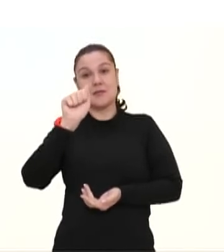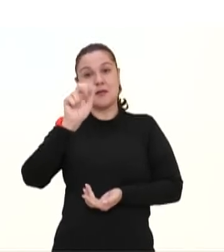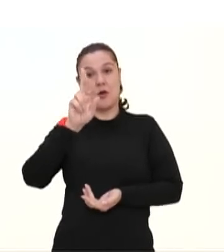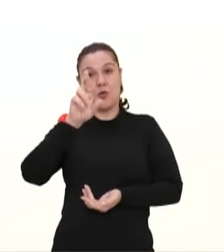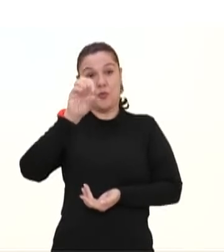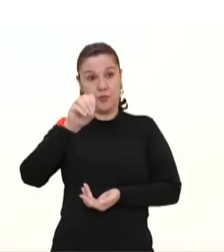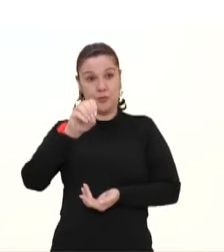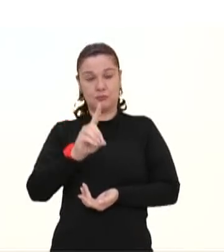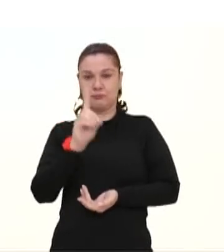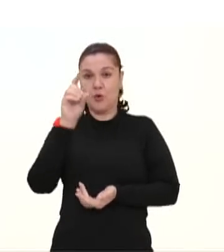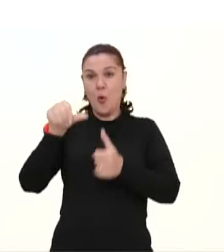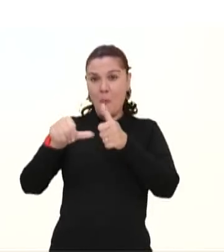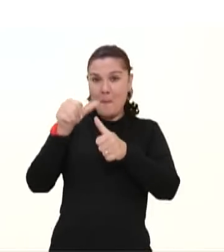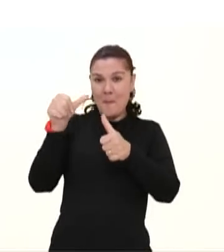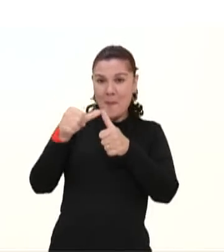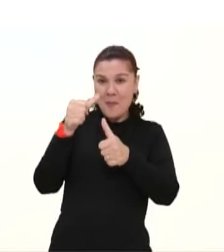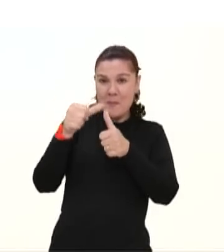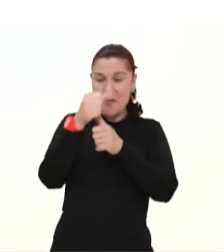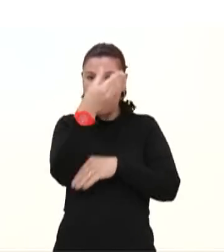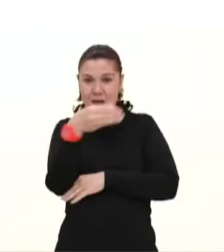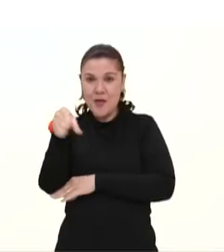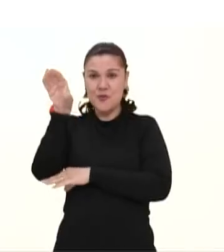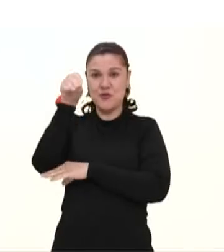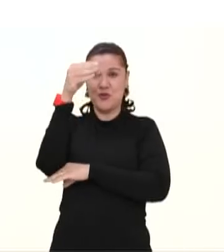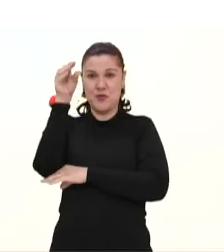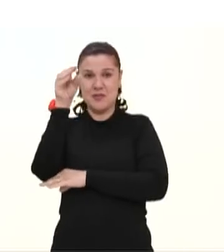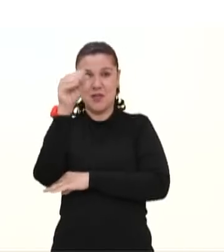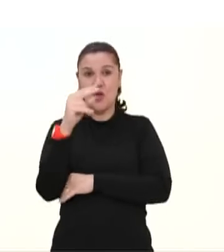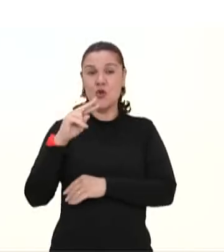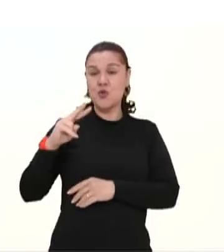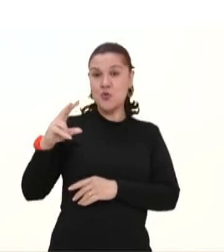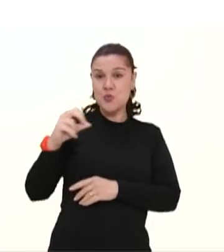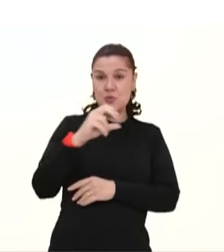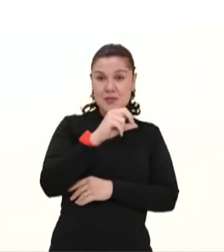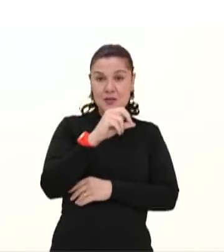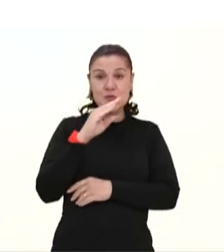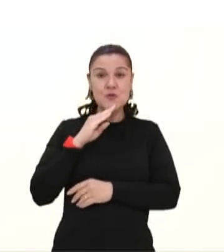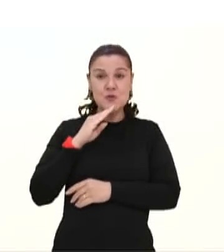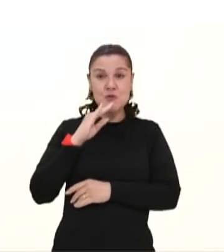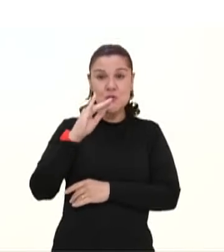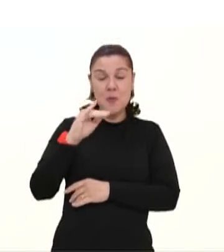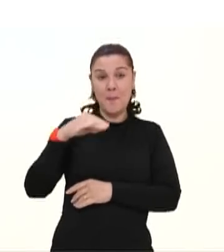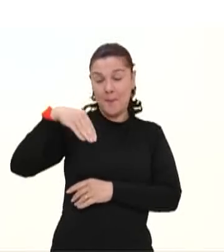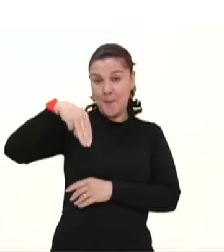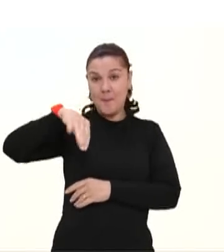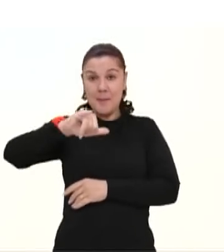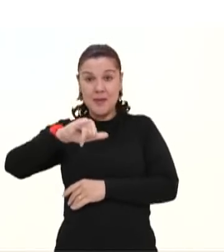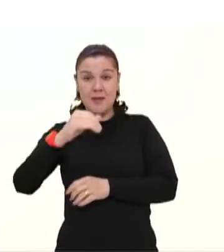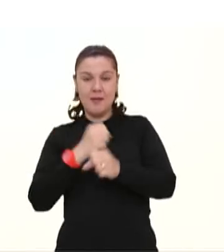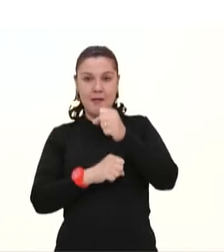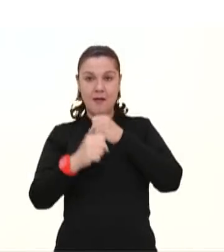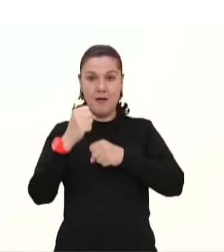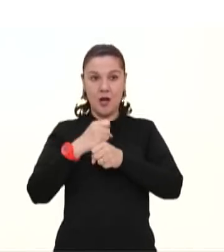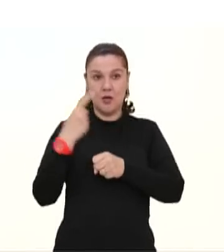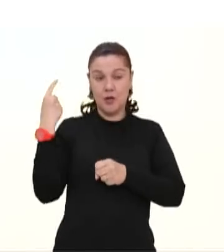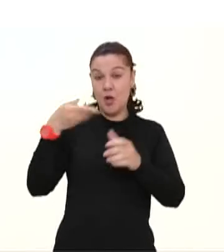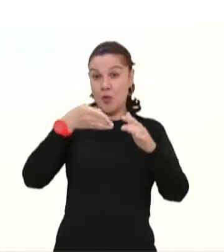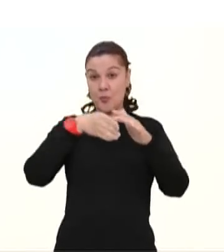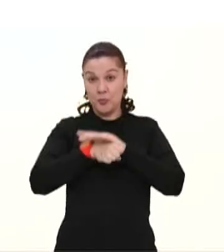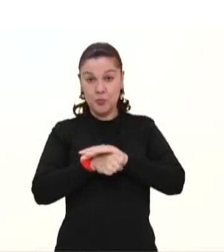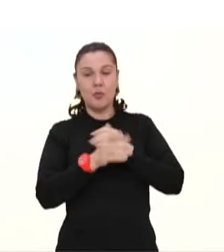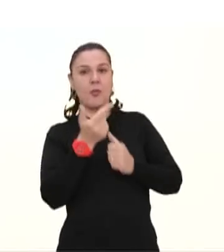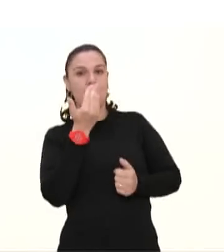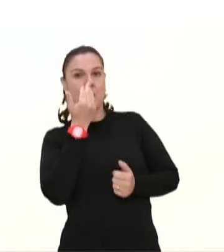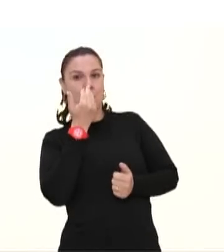lá há tempos distintos, há cerca de 200 milhões de anos. Esse réptil aqui, inclusive, mudou seu hábito